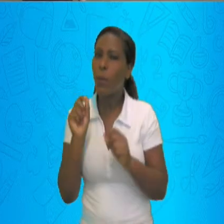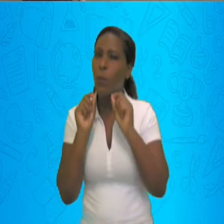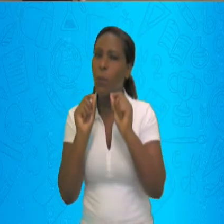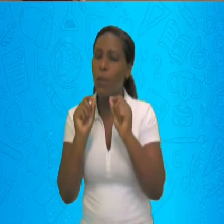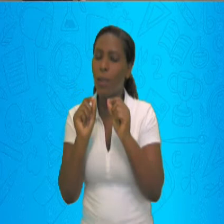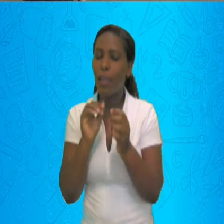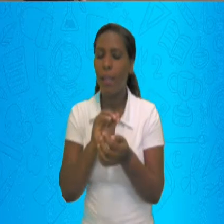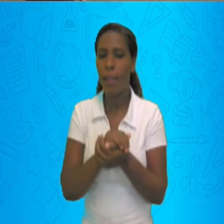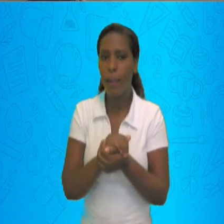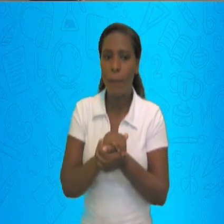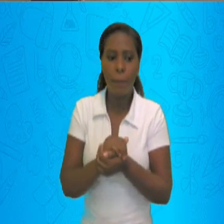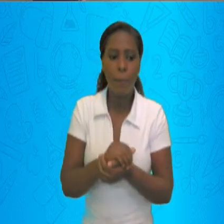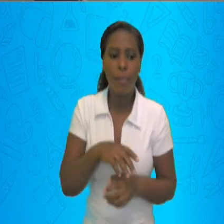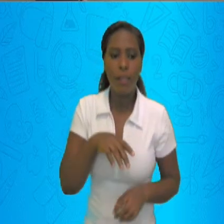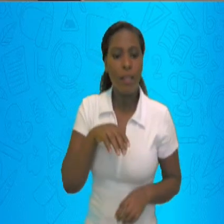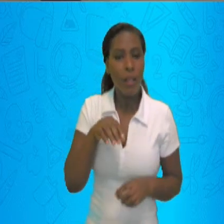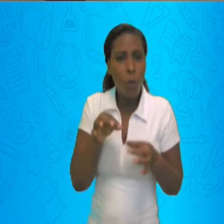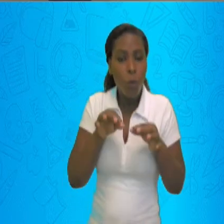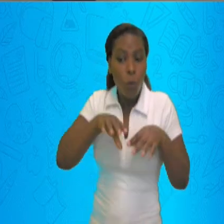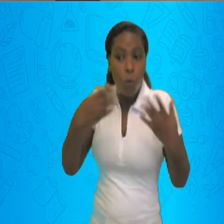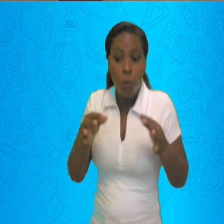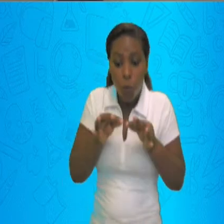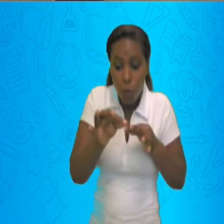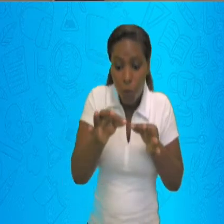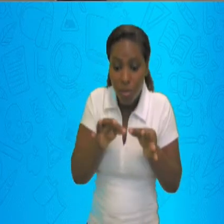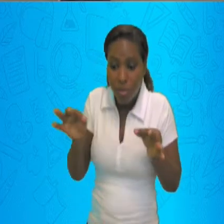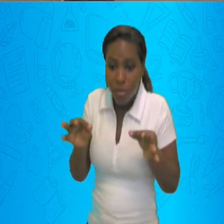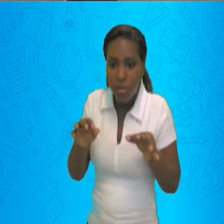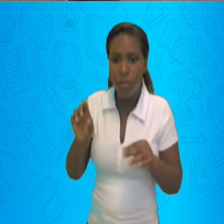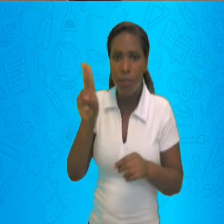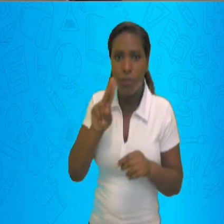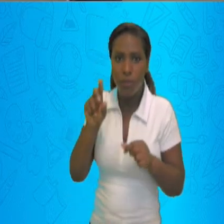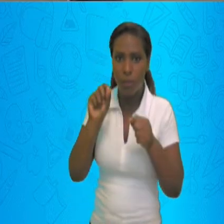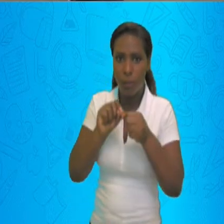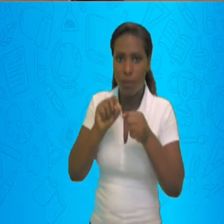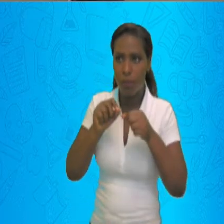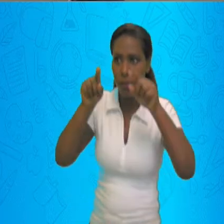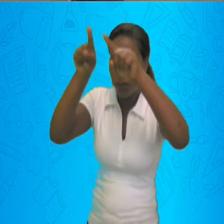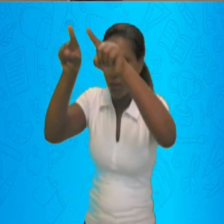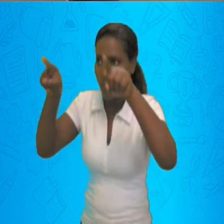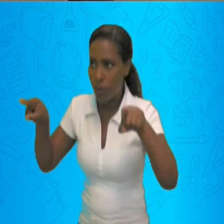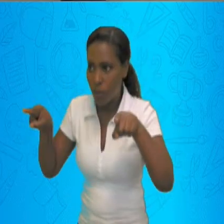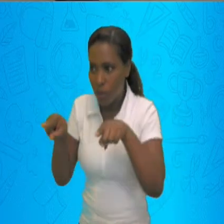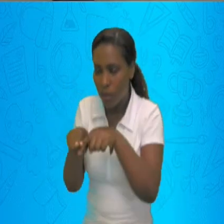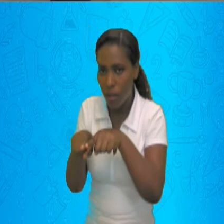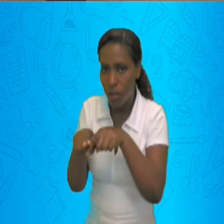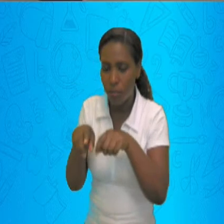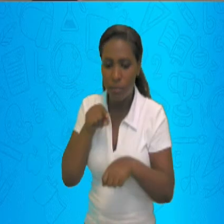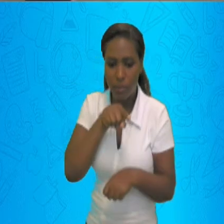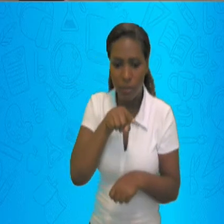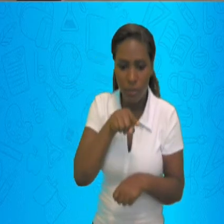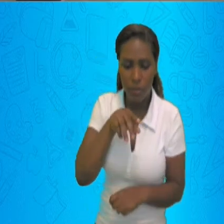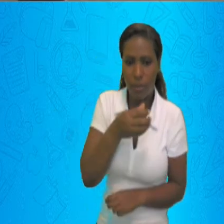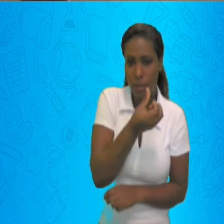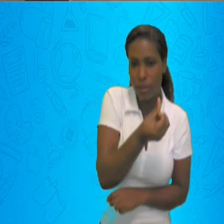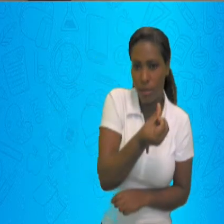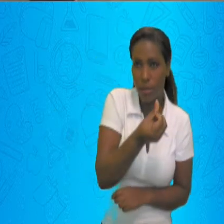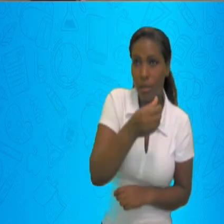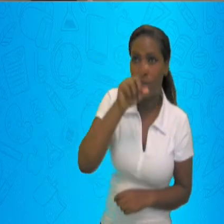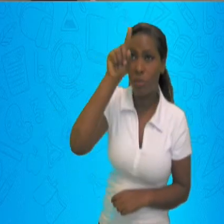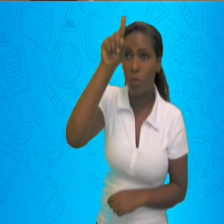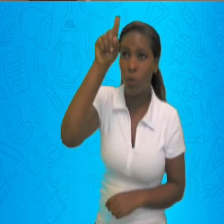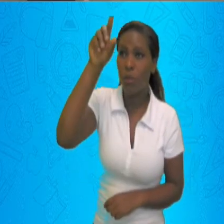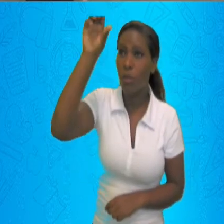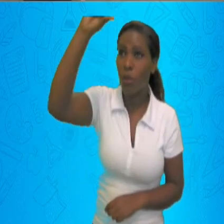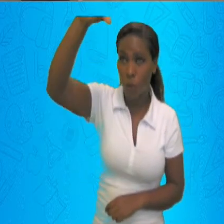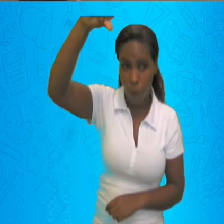posso utilizar para formar esse triângulo, que tem um lado igual a 6 e outro igual a 9. Então, depois